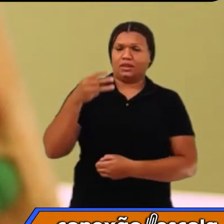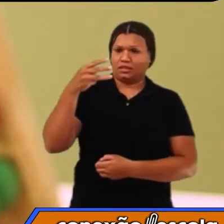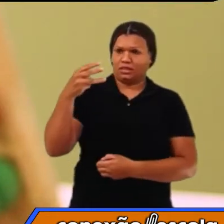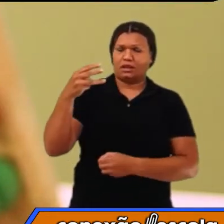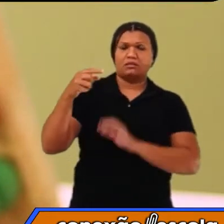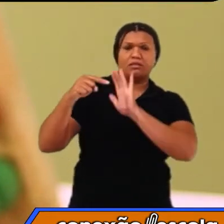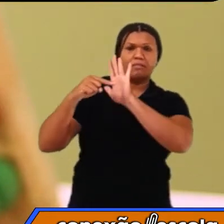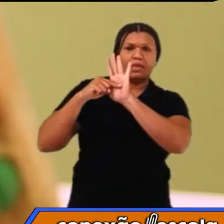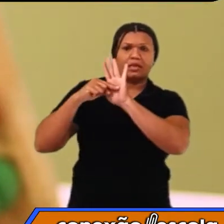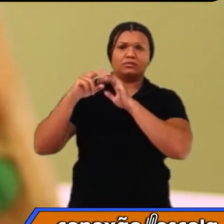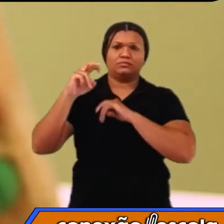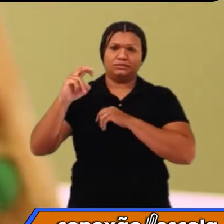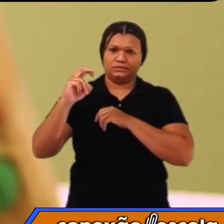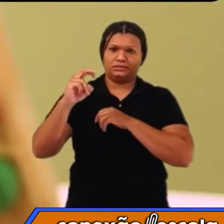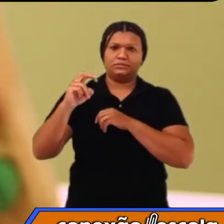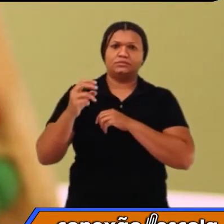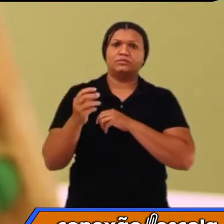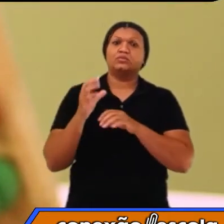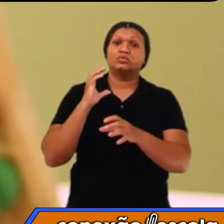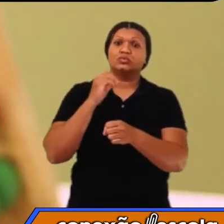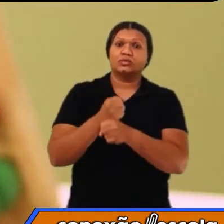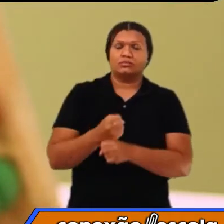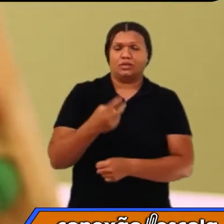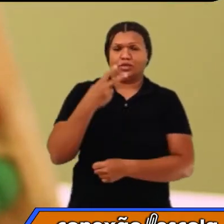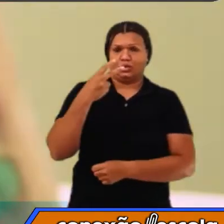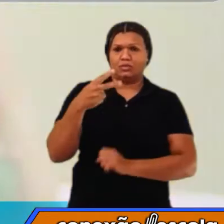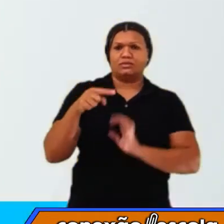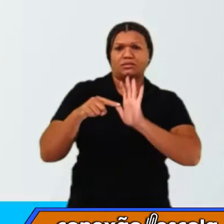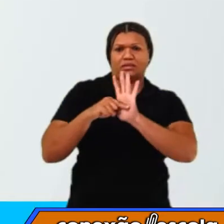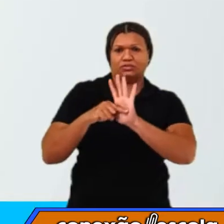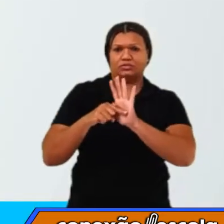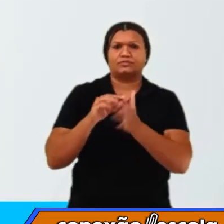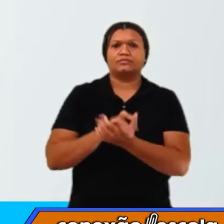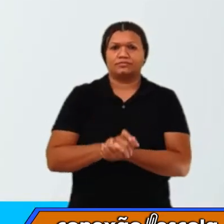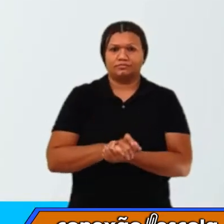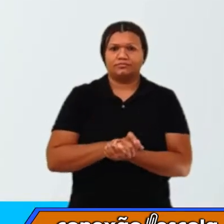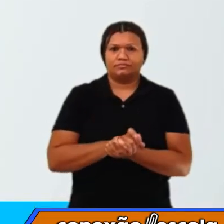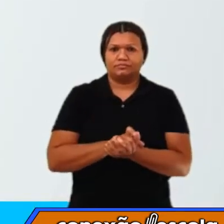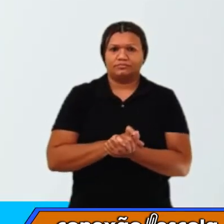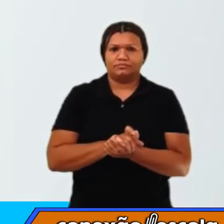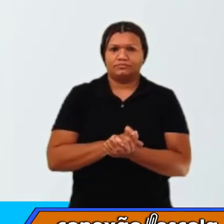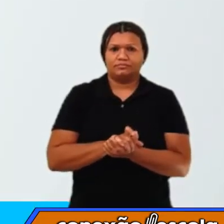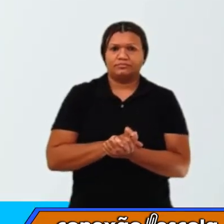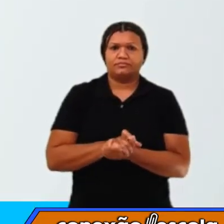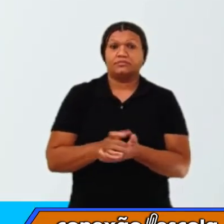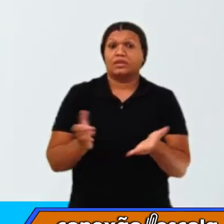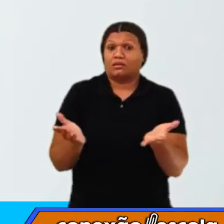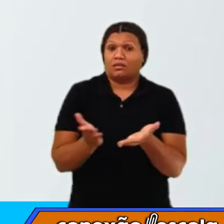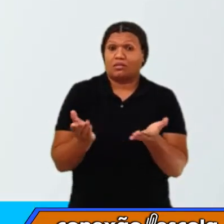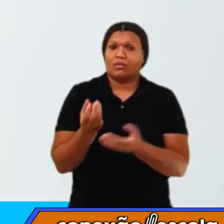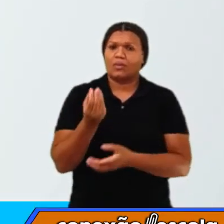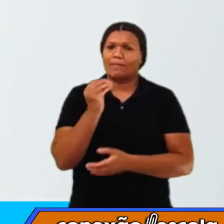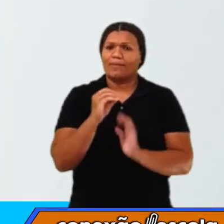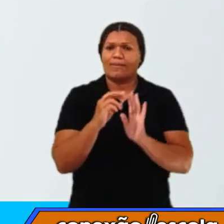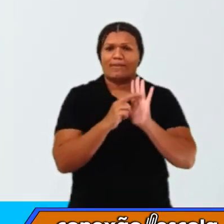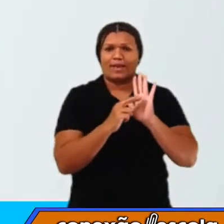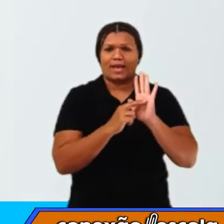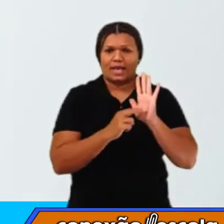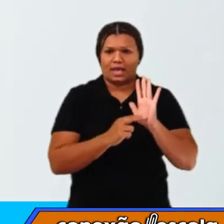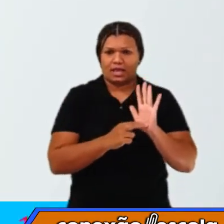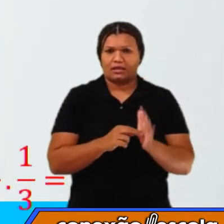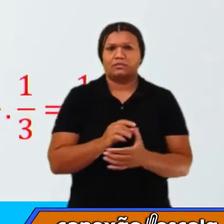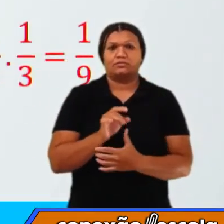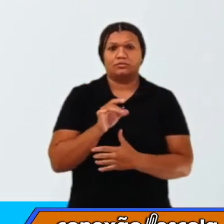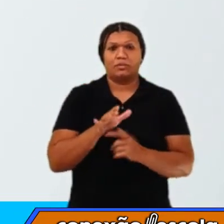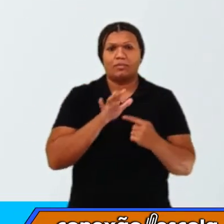5 que vai dar quanto dois negativo então ficou três elevado a 2 negativo agora vou aplicar regrinha por enquanto